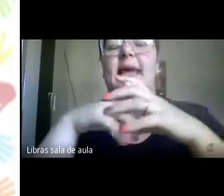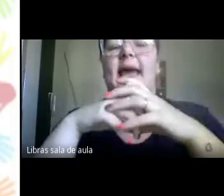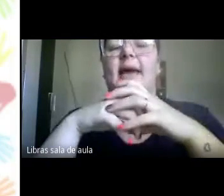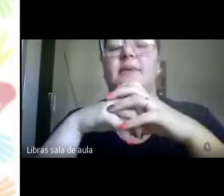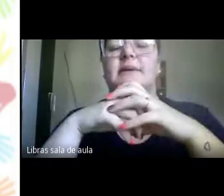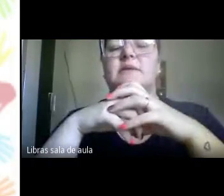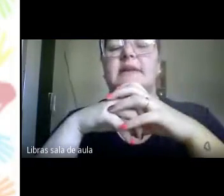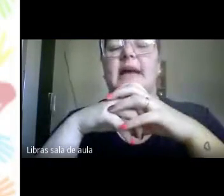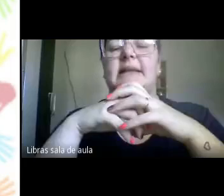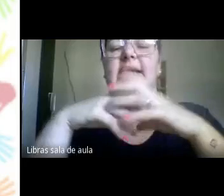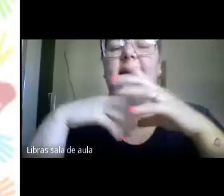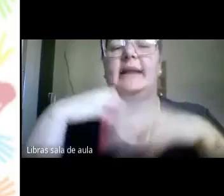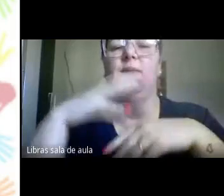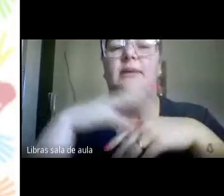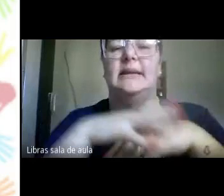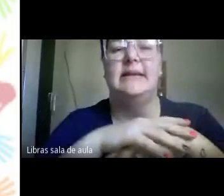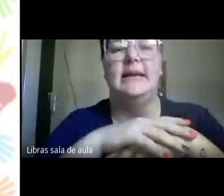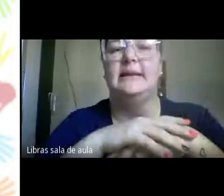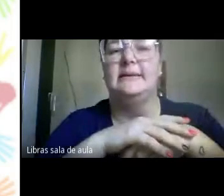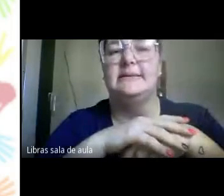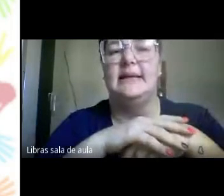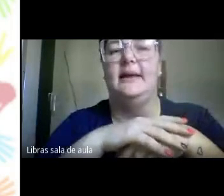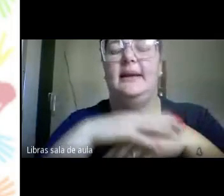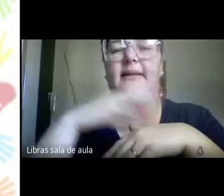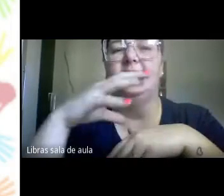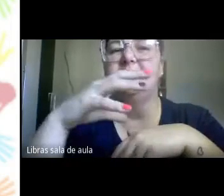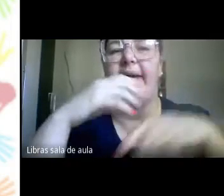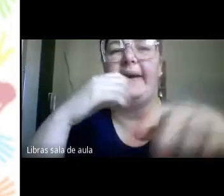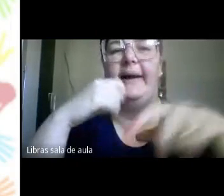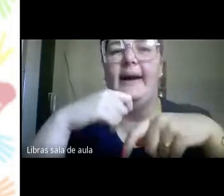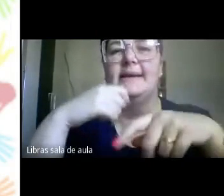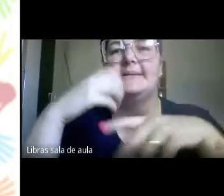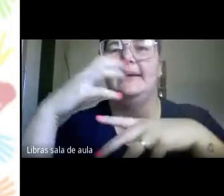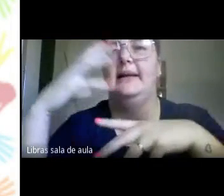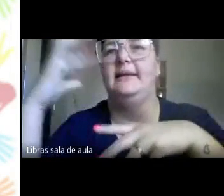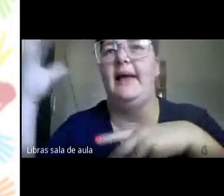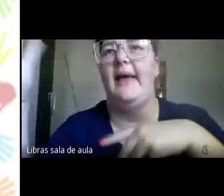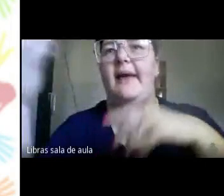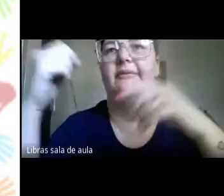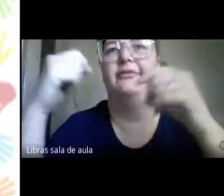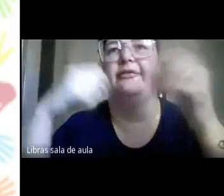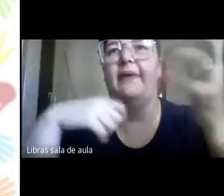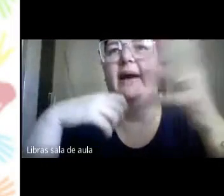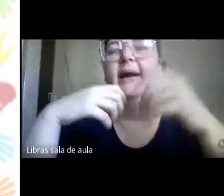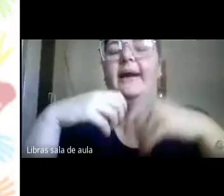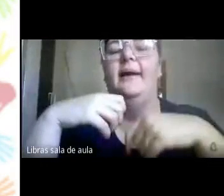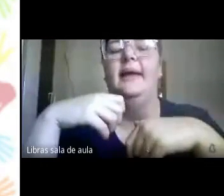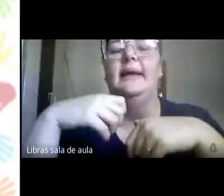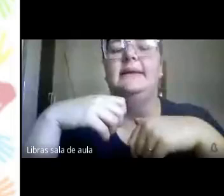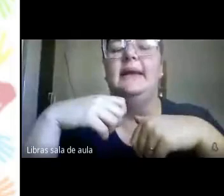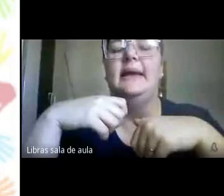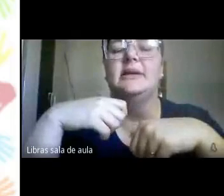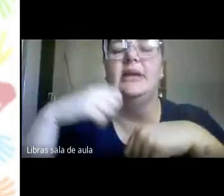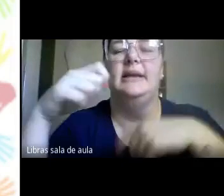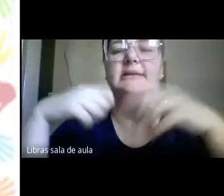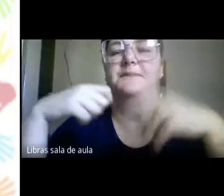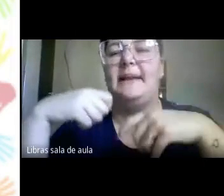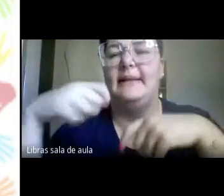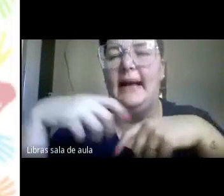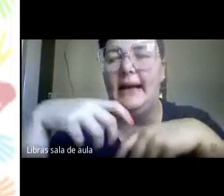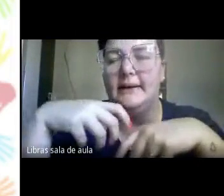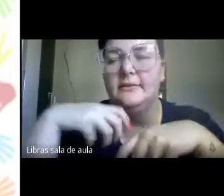imagens que eram associadas a cada uma das letras, né? Letra C, casa, letra F, faca. E aí